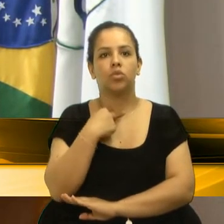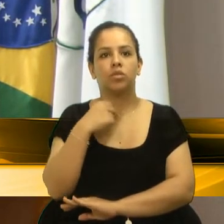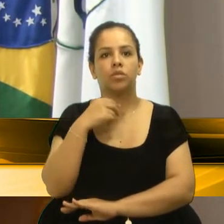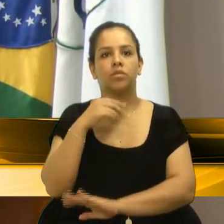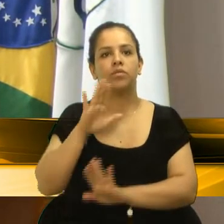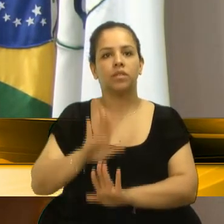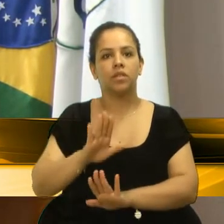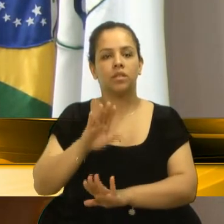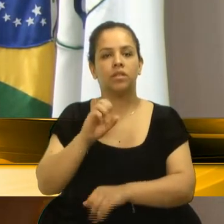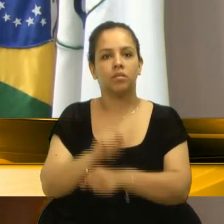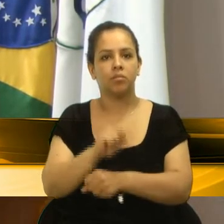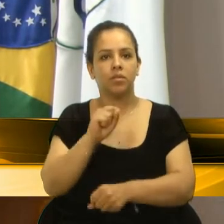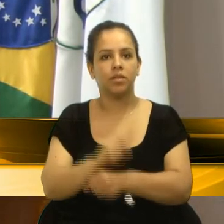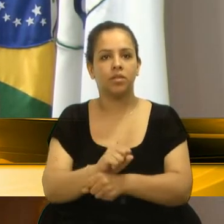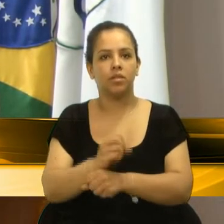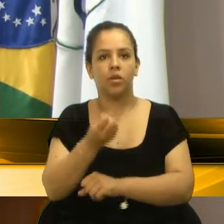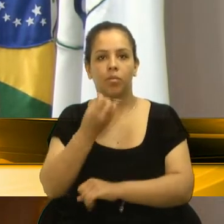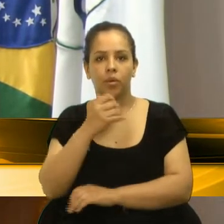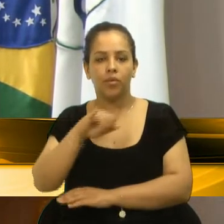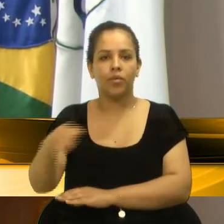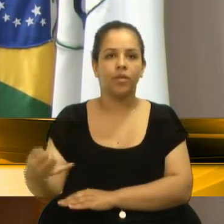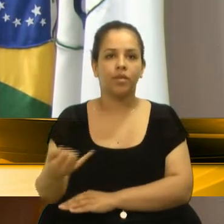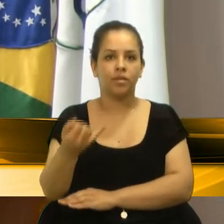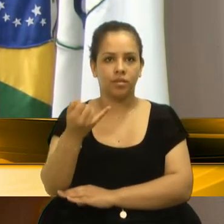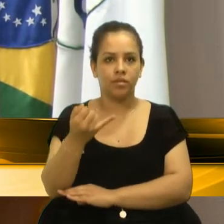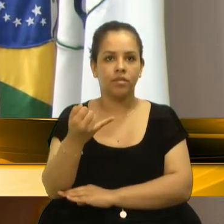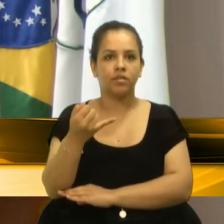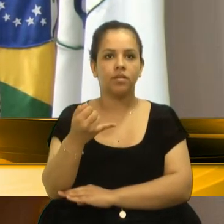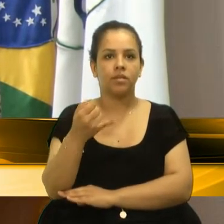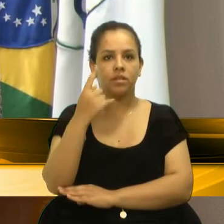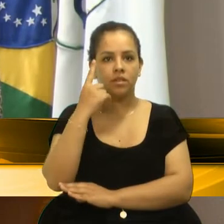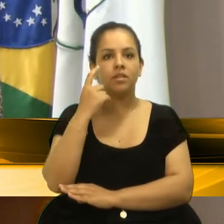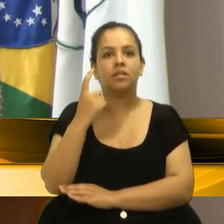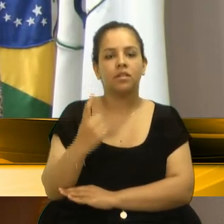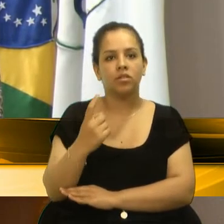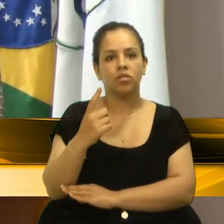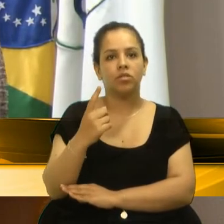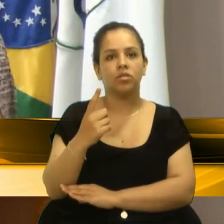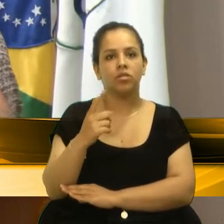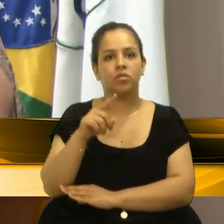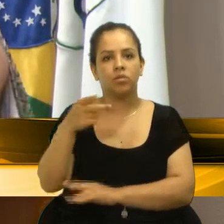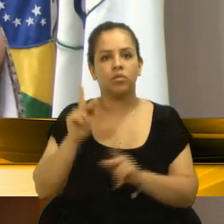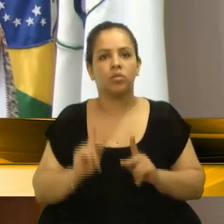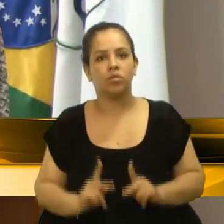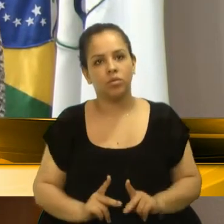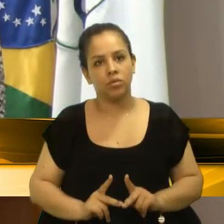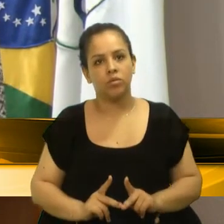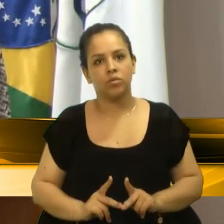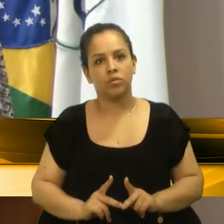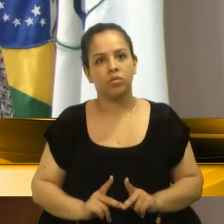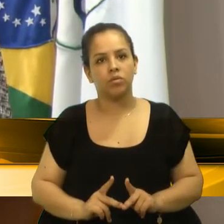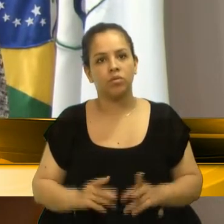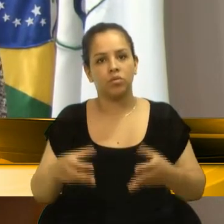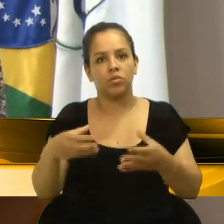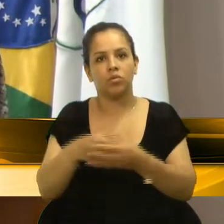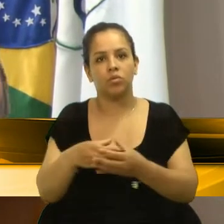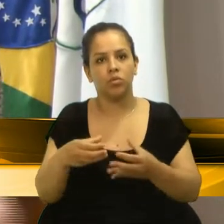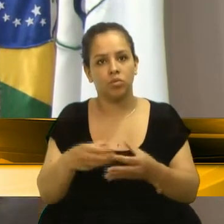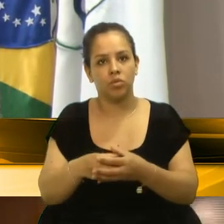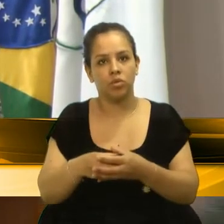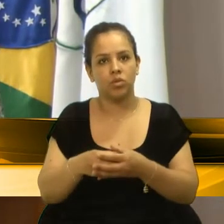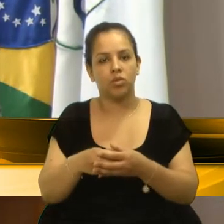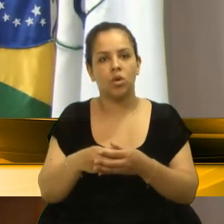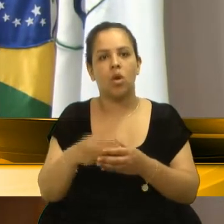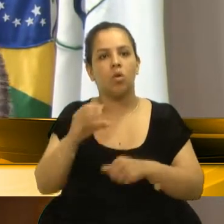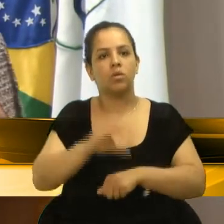boa vontade, diligência e interesses de terceiros de alguns membros do Conselho Municipal de